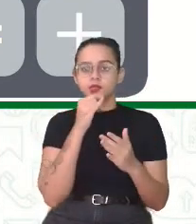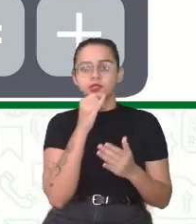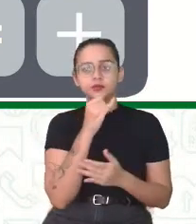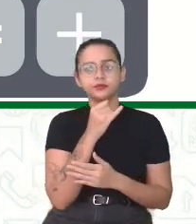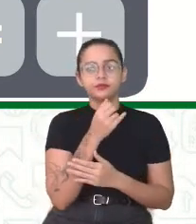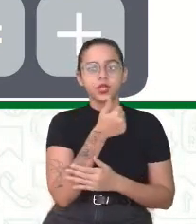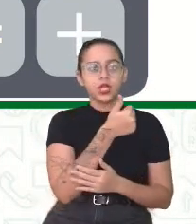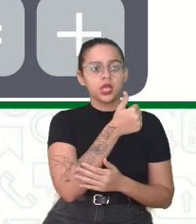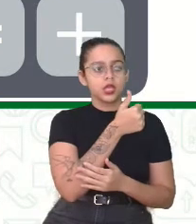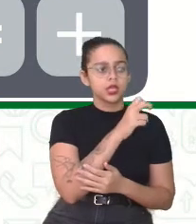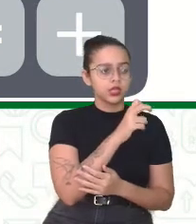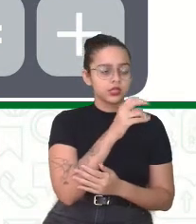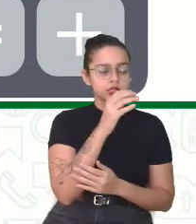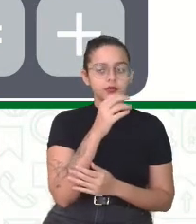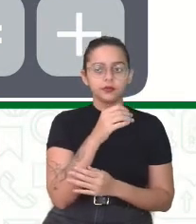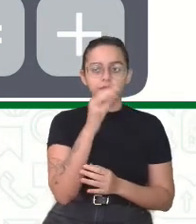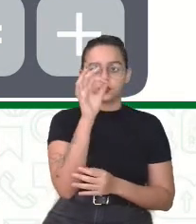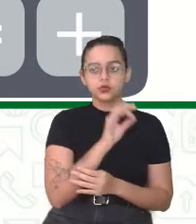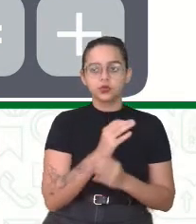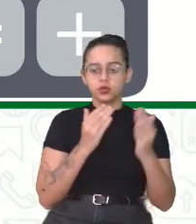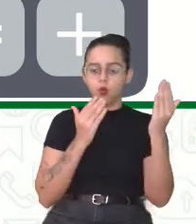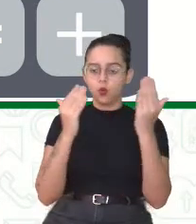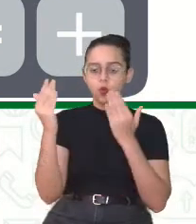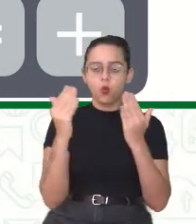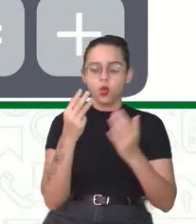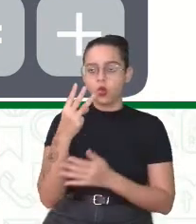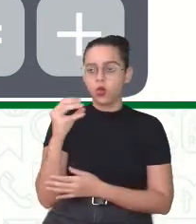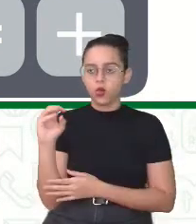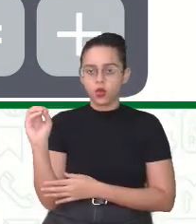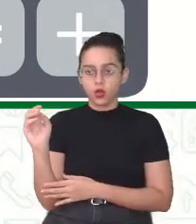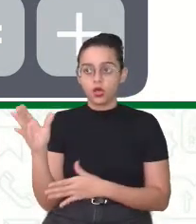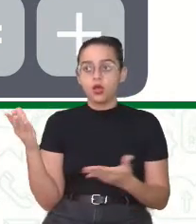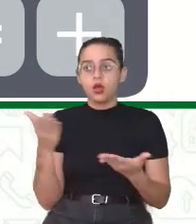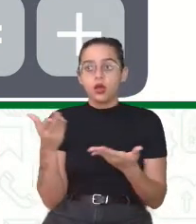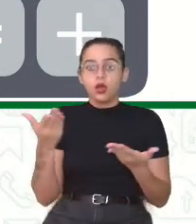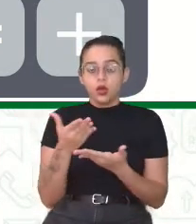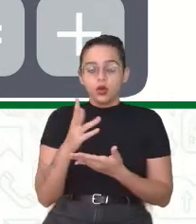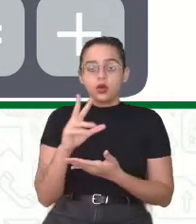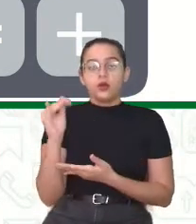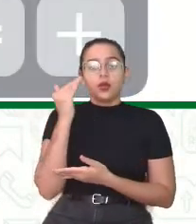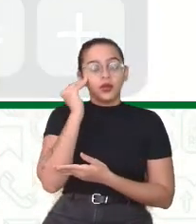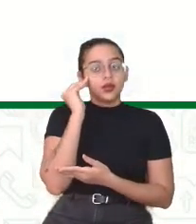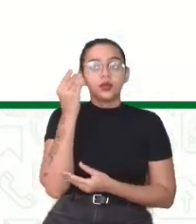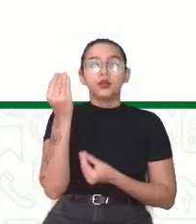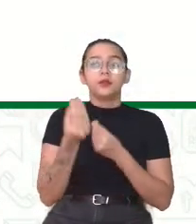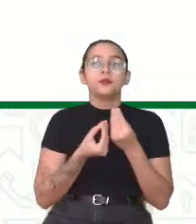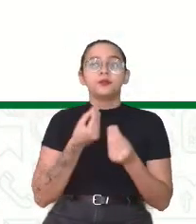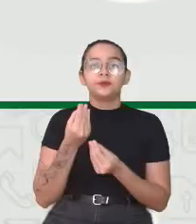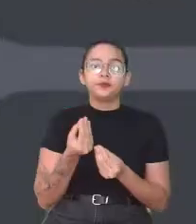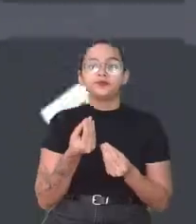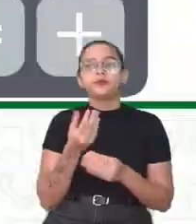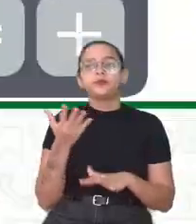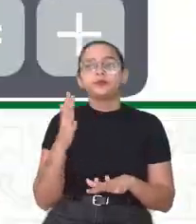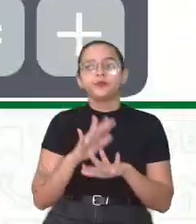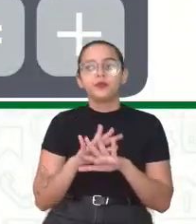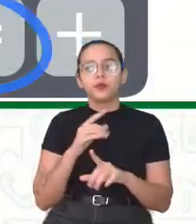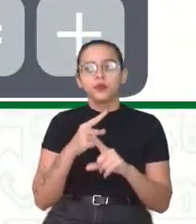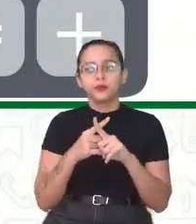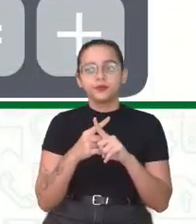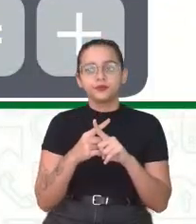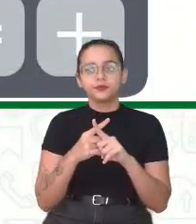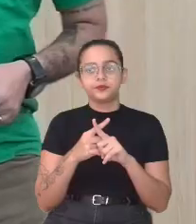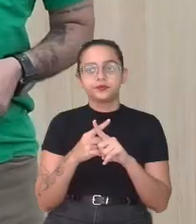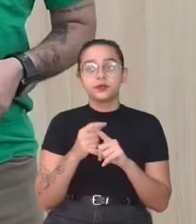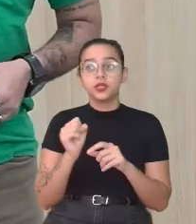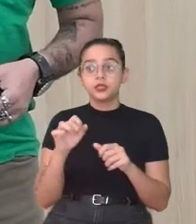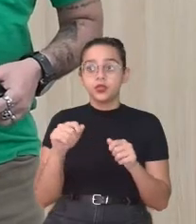15% de 300. Nesse caso aqui, a gente vai traduzir esse de aí como uma multiplicação. Então, se eu